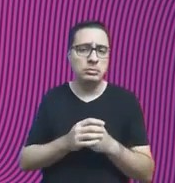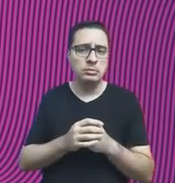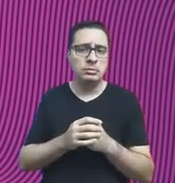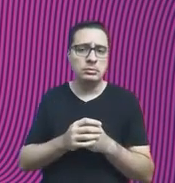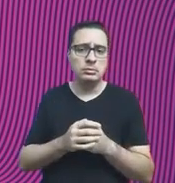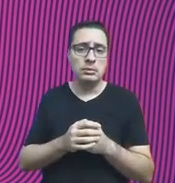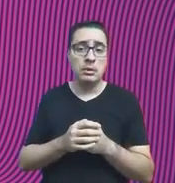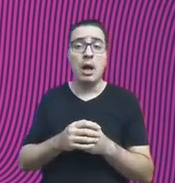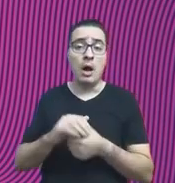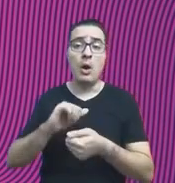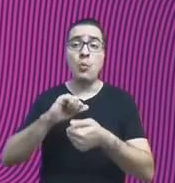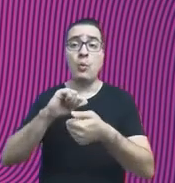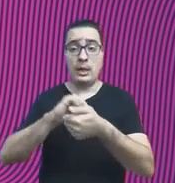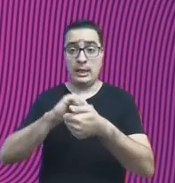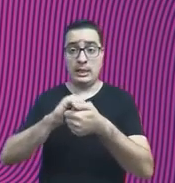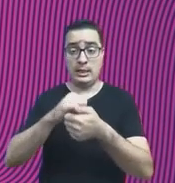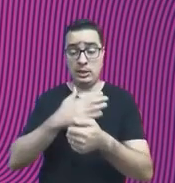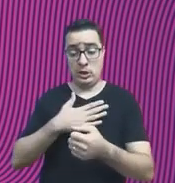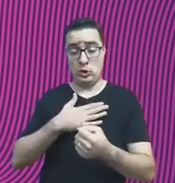do motorista